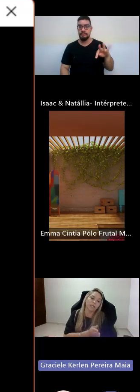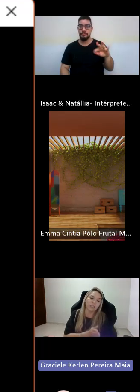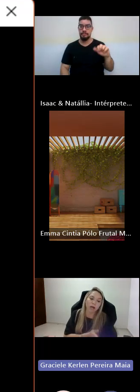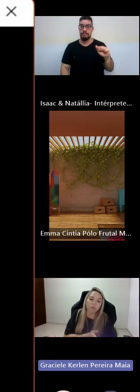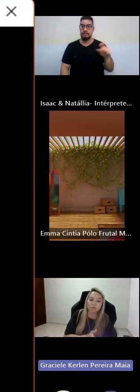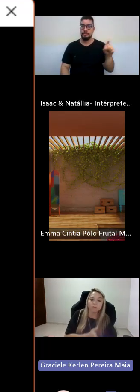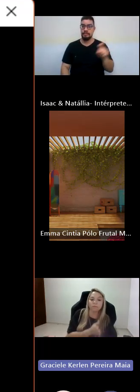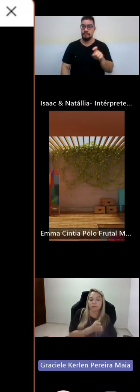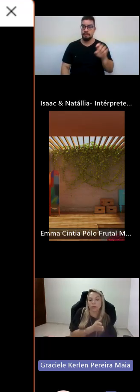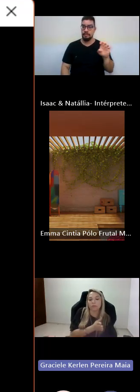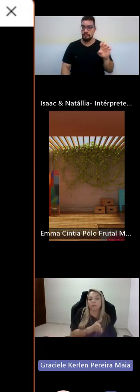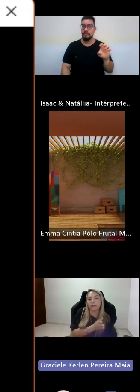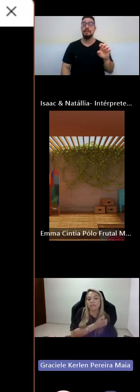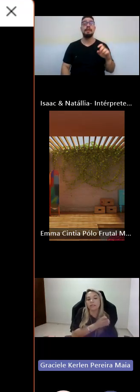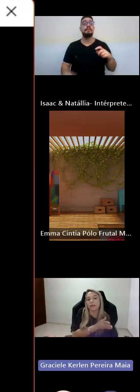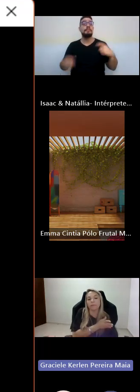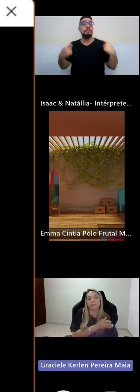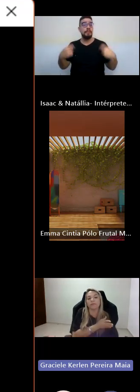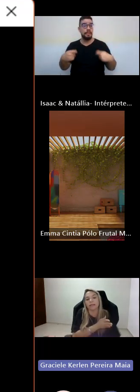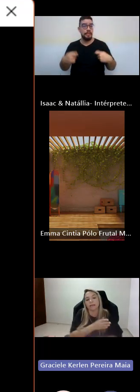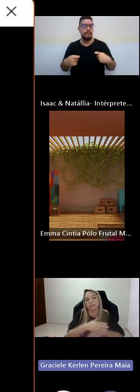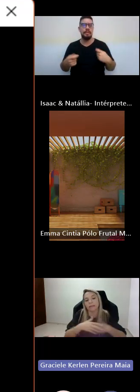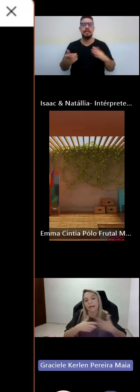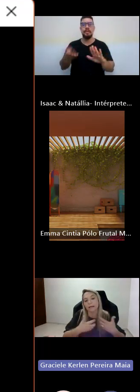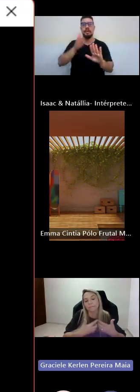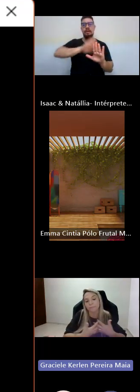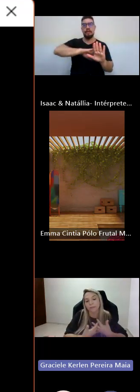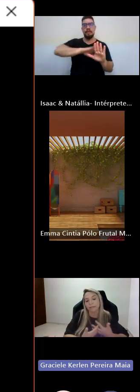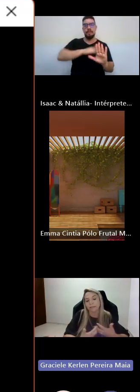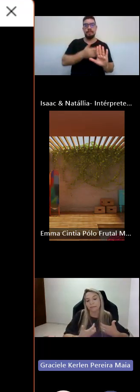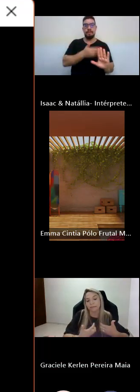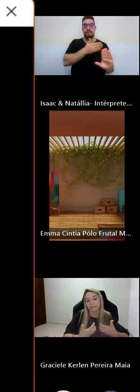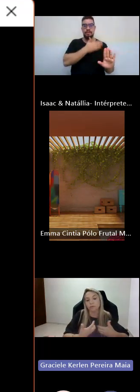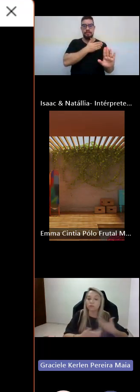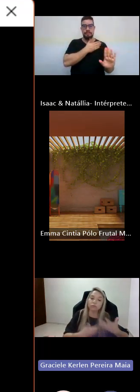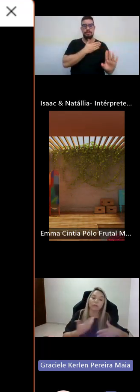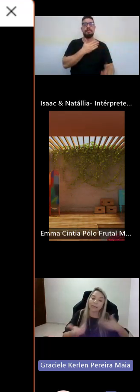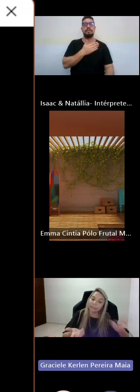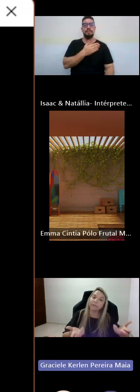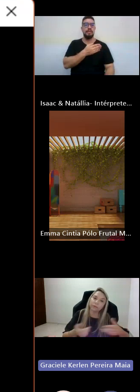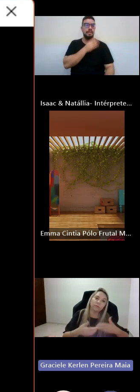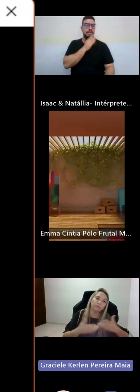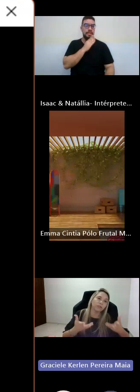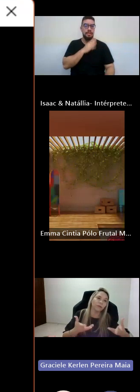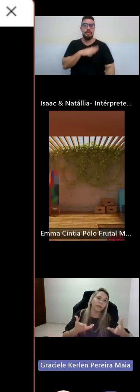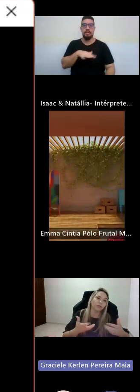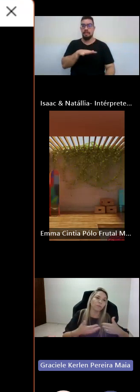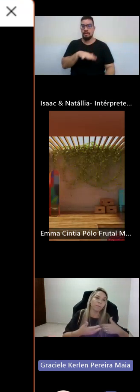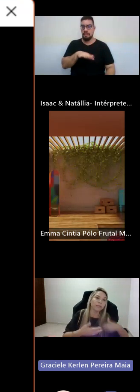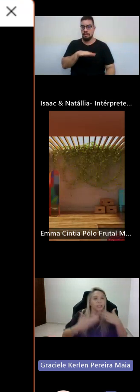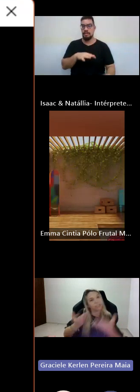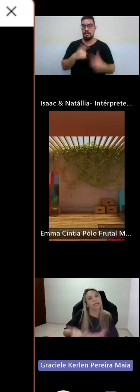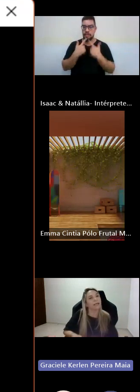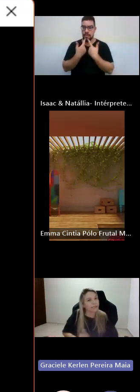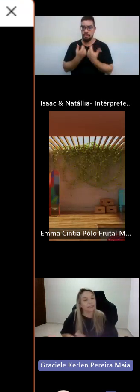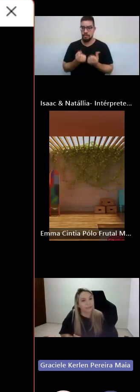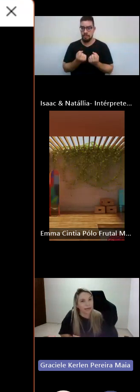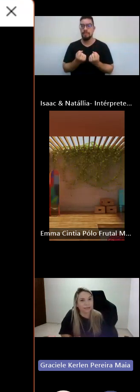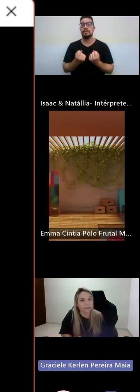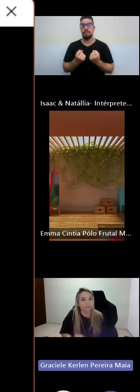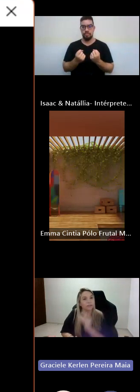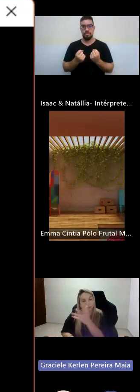noção de alguns princípios, né, do estudo da língua, do estudo linguístico, para a gente chegar